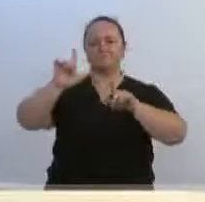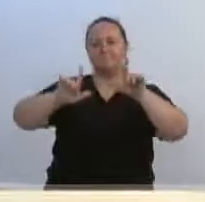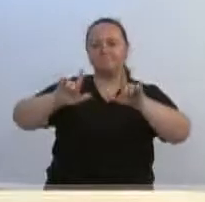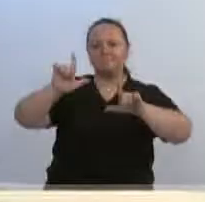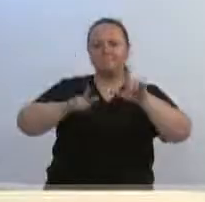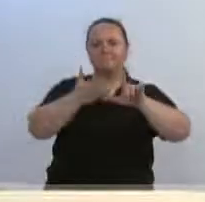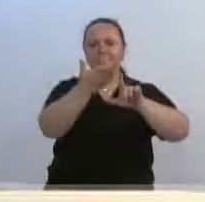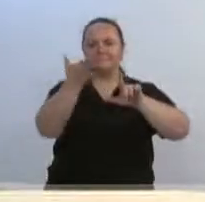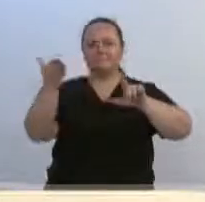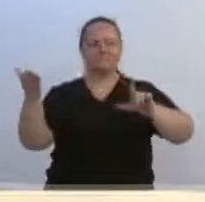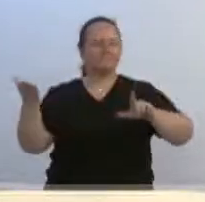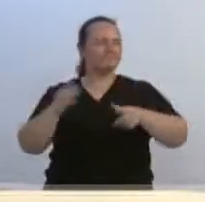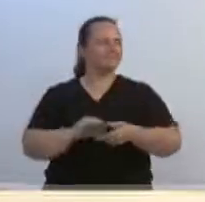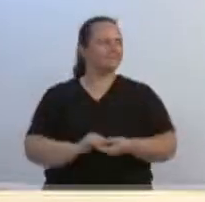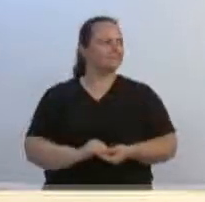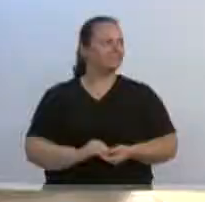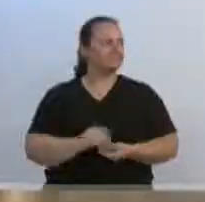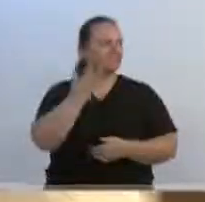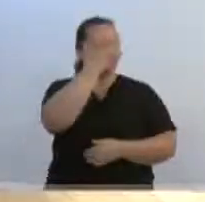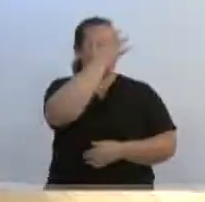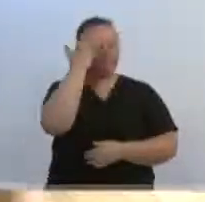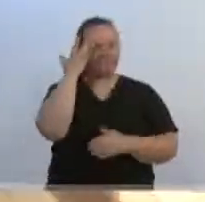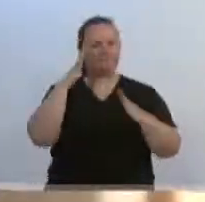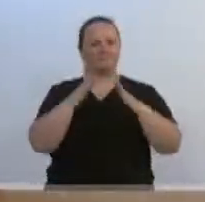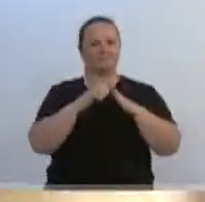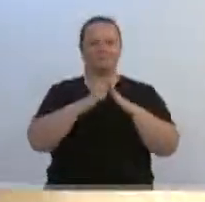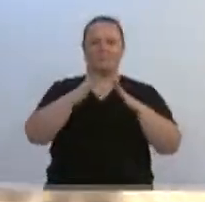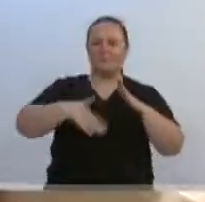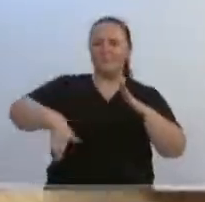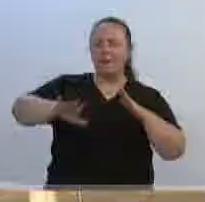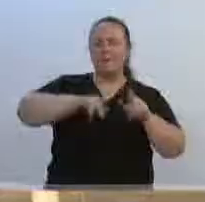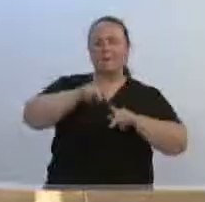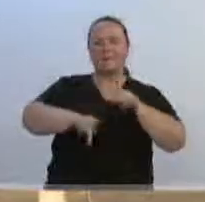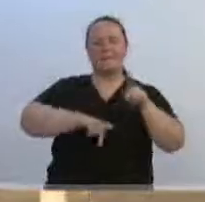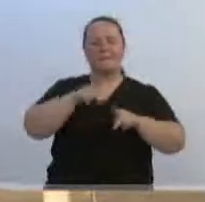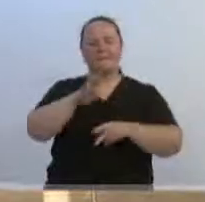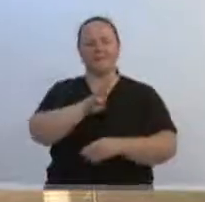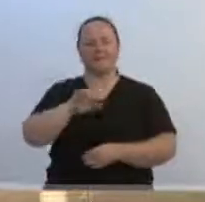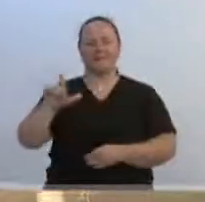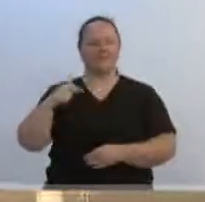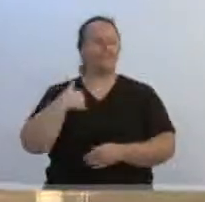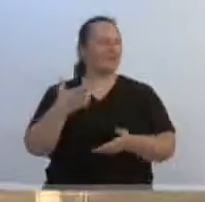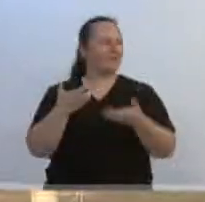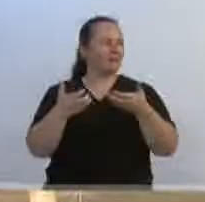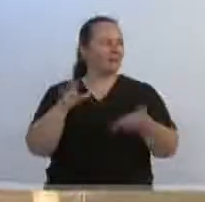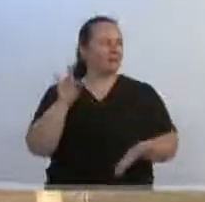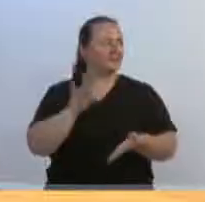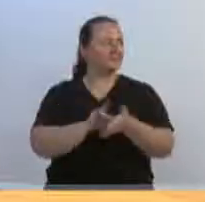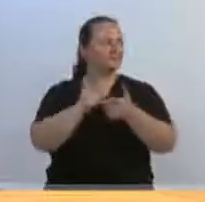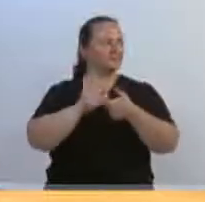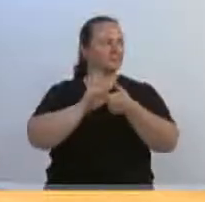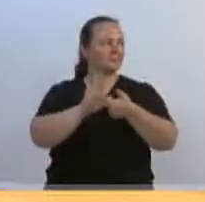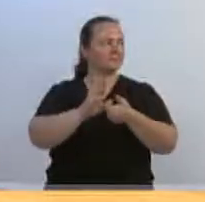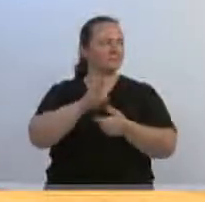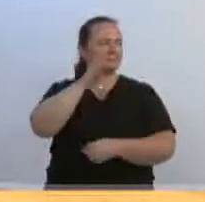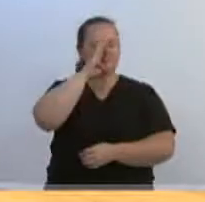aqui para os nossos moradores a nossa população que quero aqui destacar principalmente